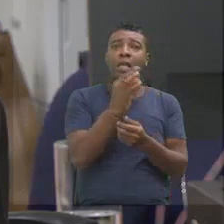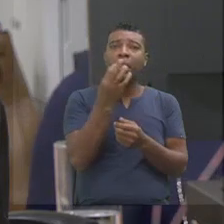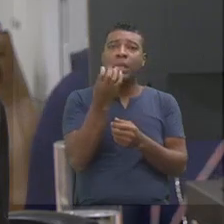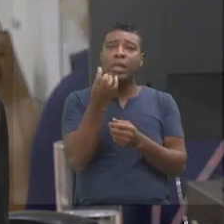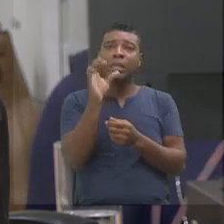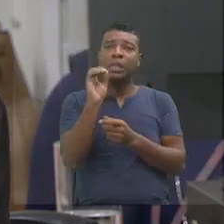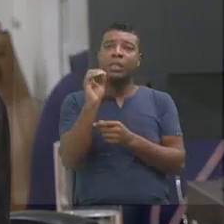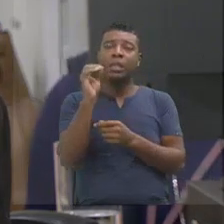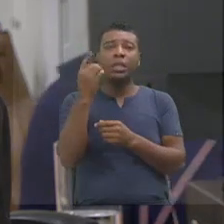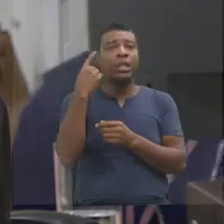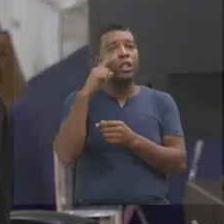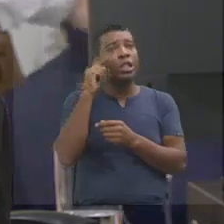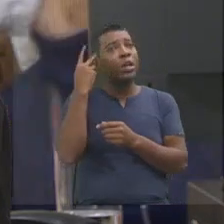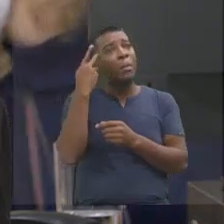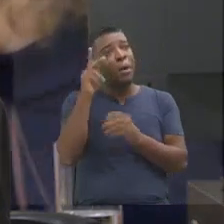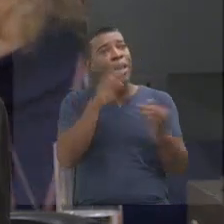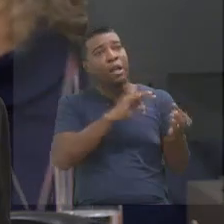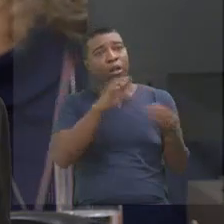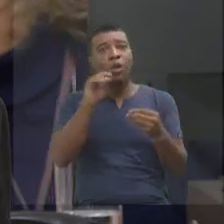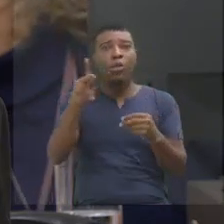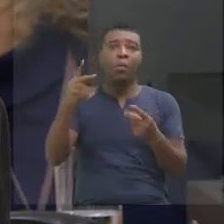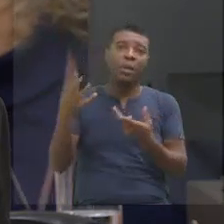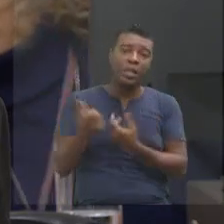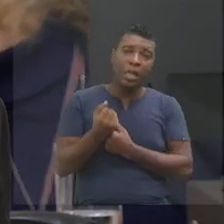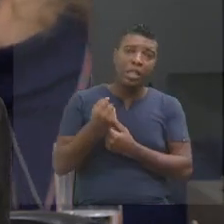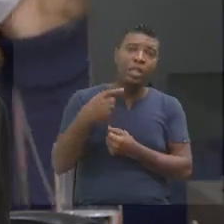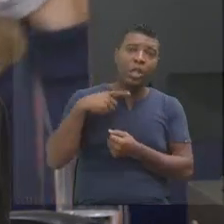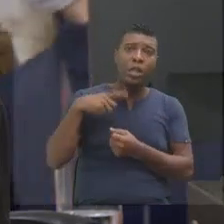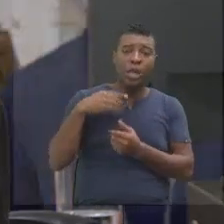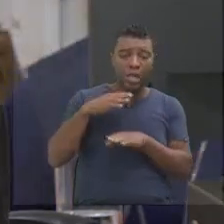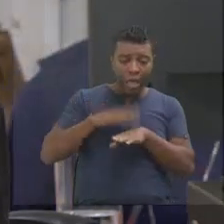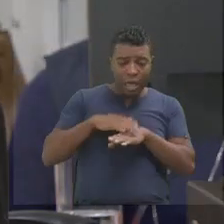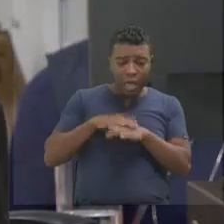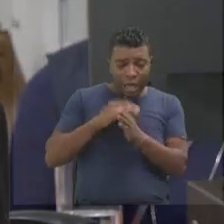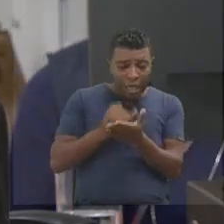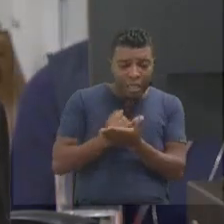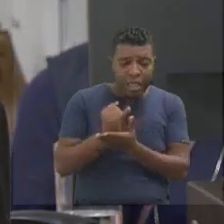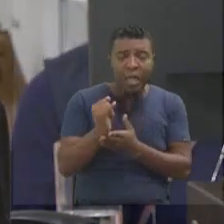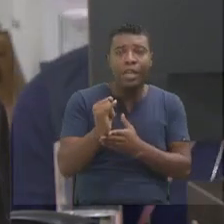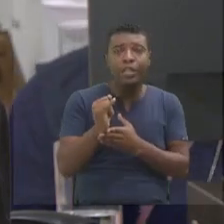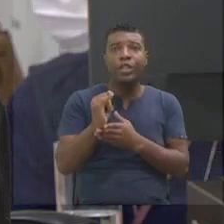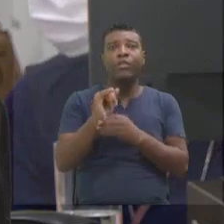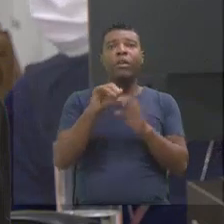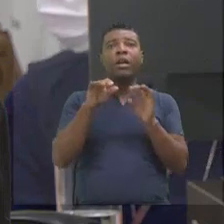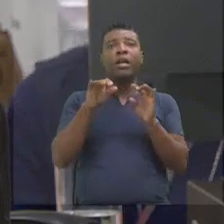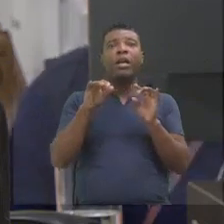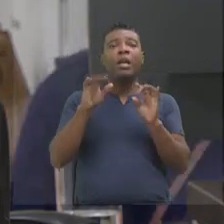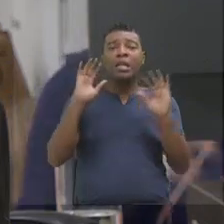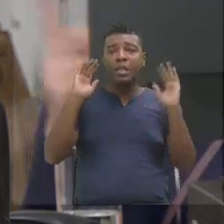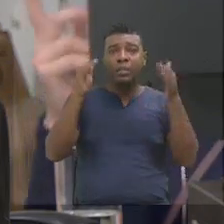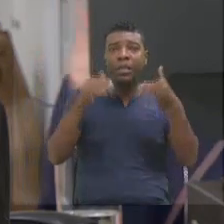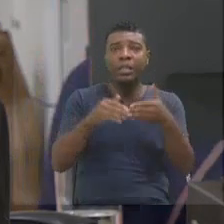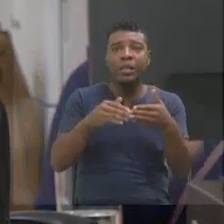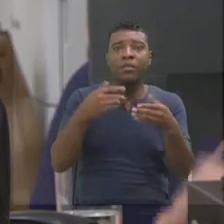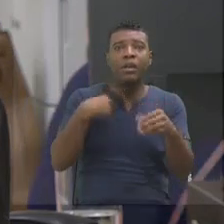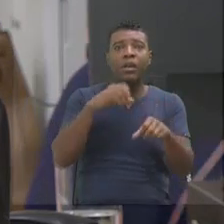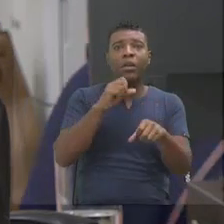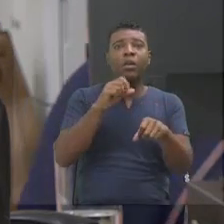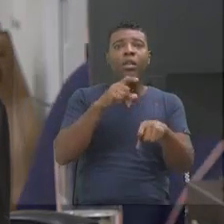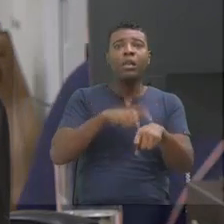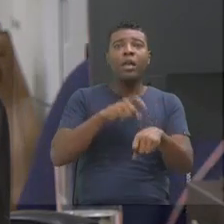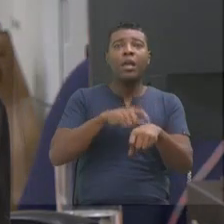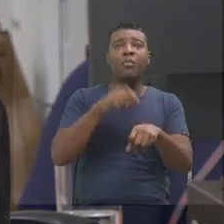todos os pacientes o Estado tem iniciativas específicas para ampliação do acesso e redução do tempo de espera para diagnóstico de tratamento